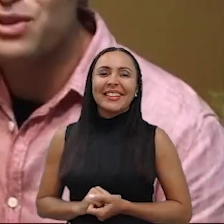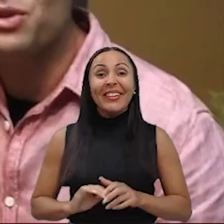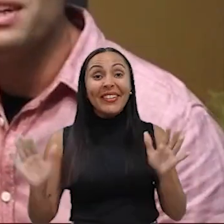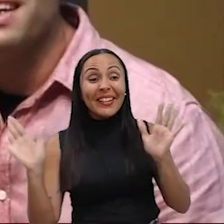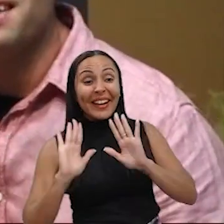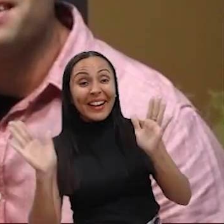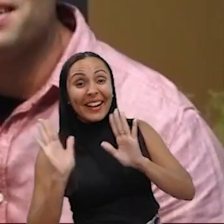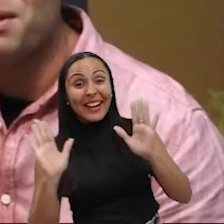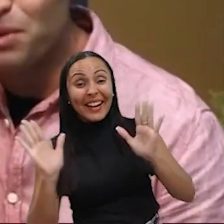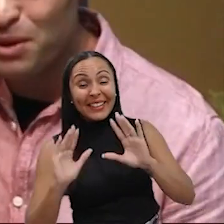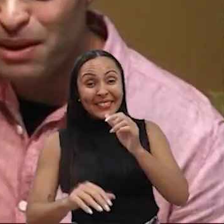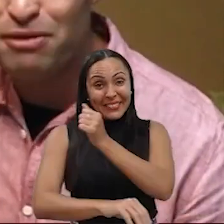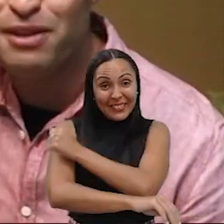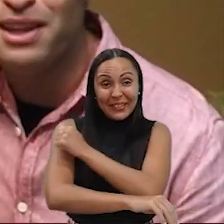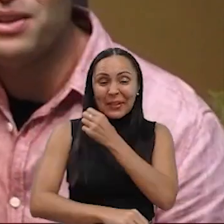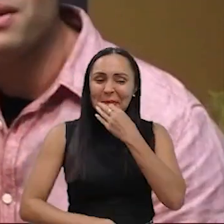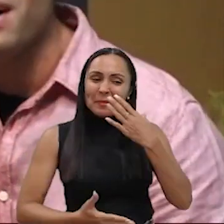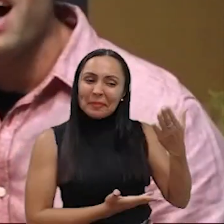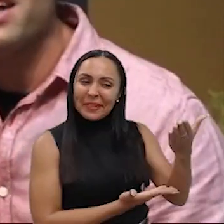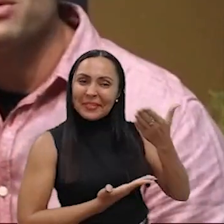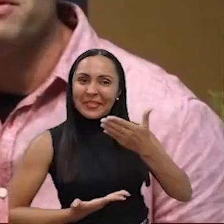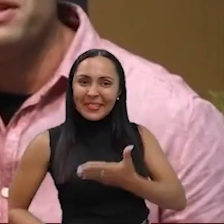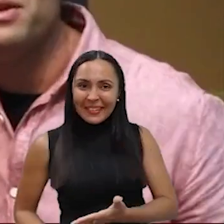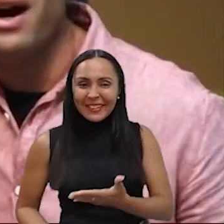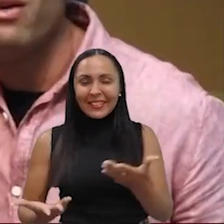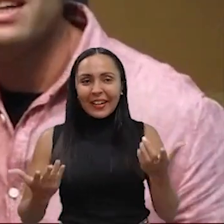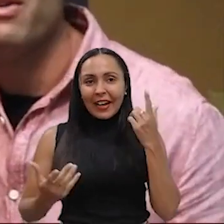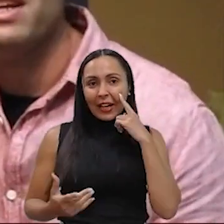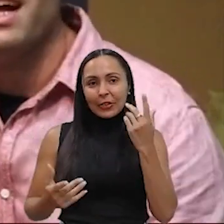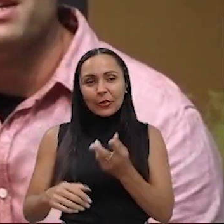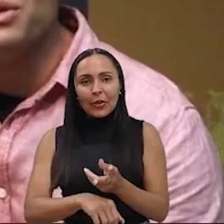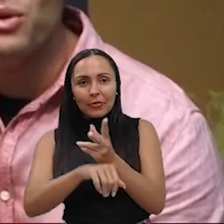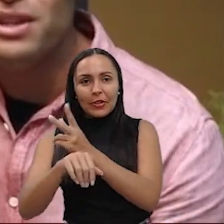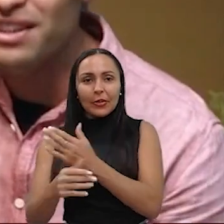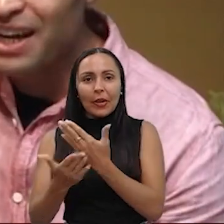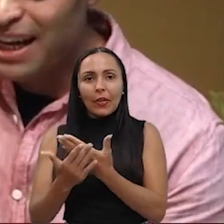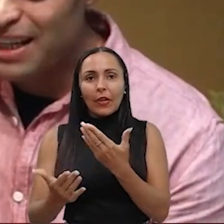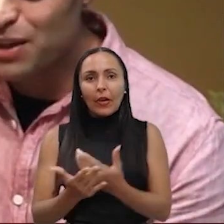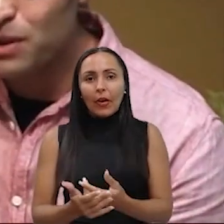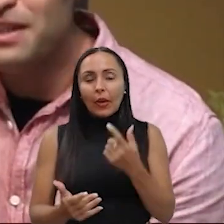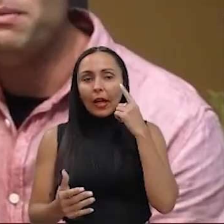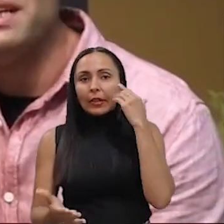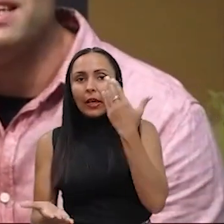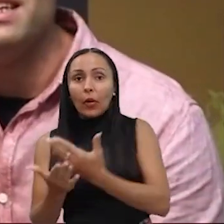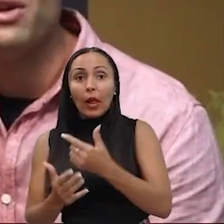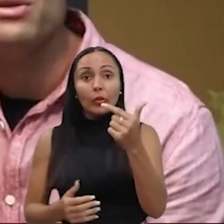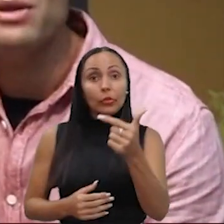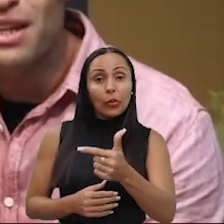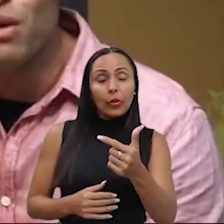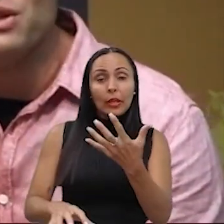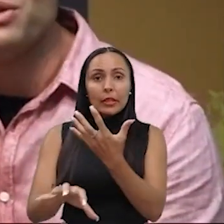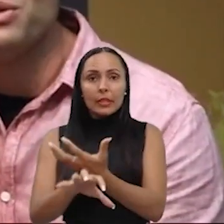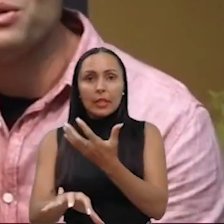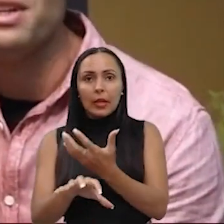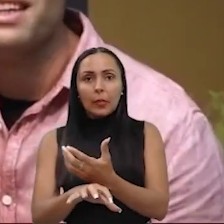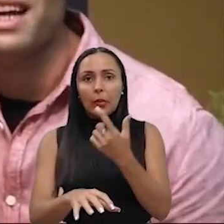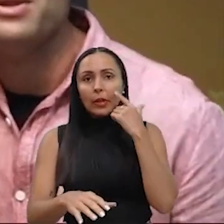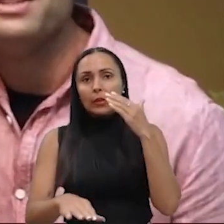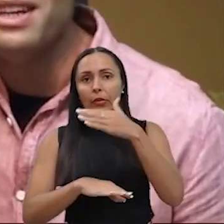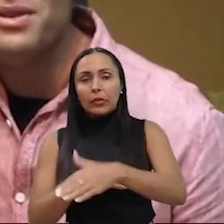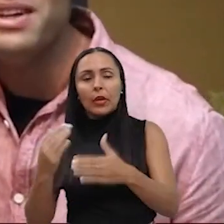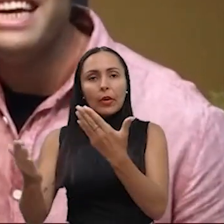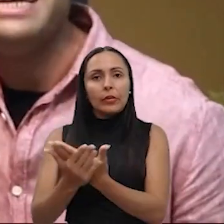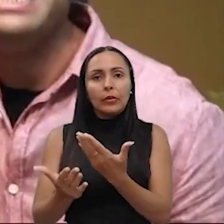Olá, querido estudante, seja muito bem-vindo à sua videoaula da unidade 2 da sua disciplina de Introdução aos Estudos